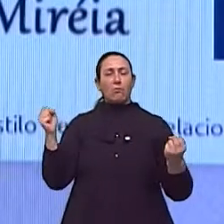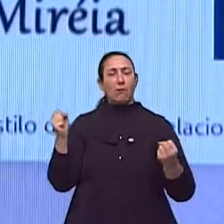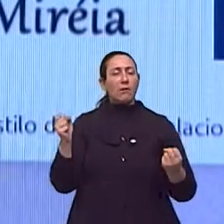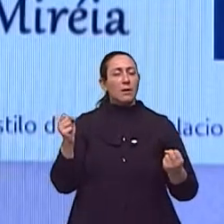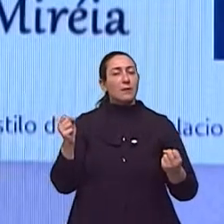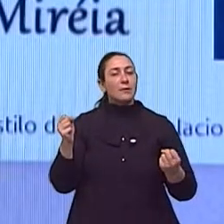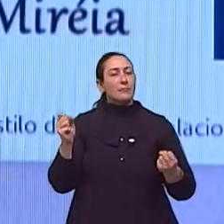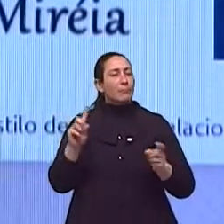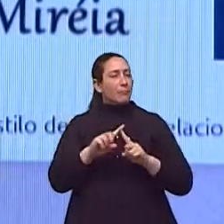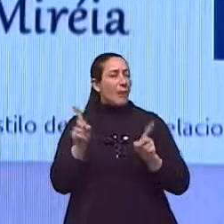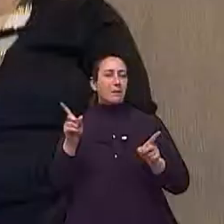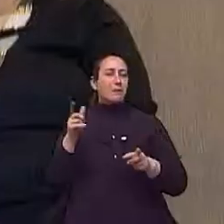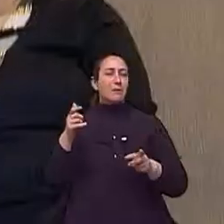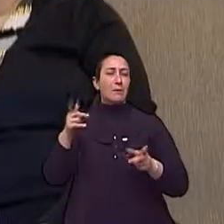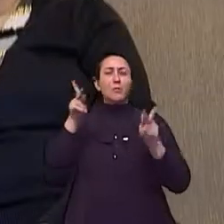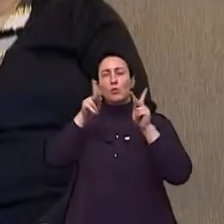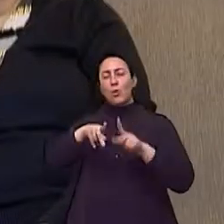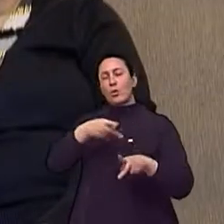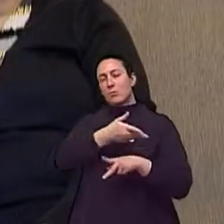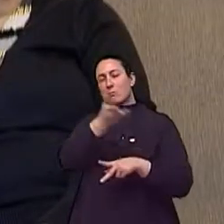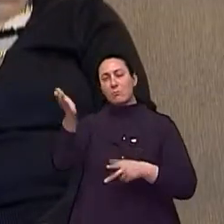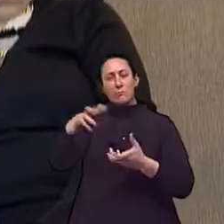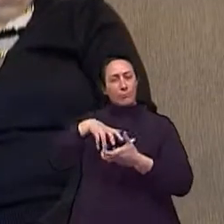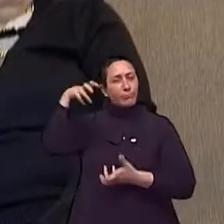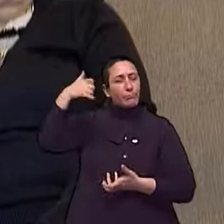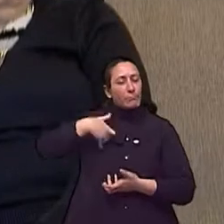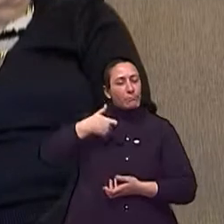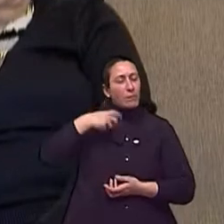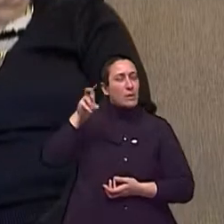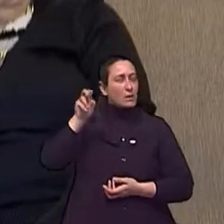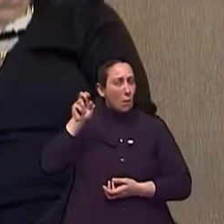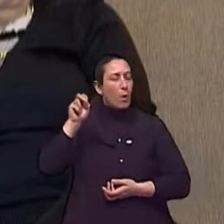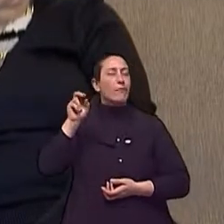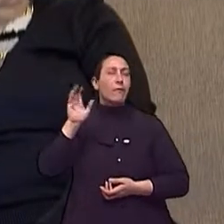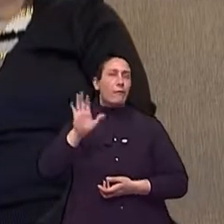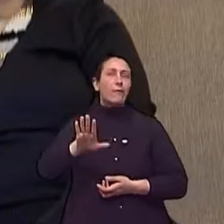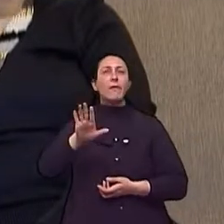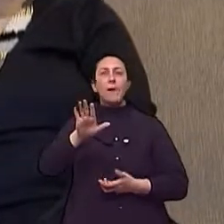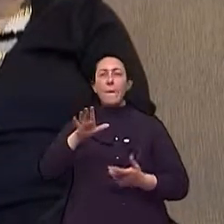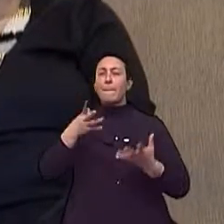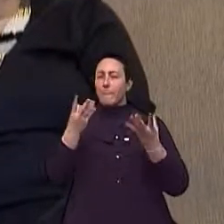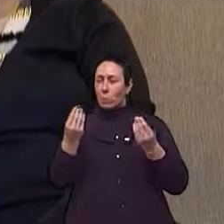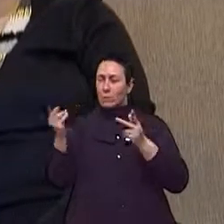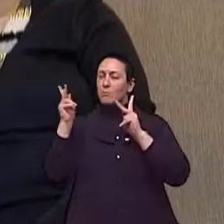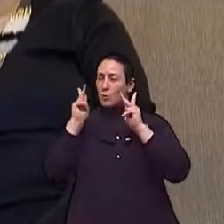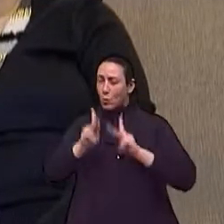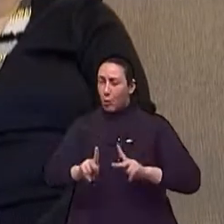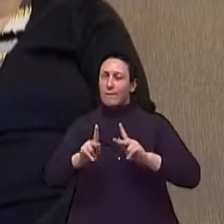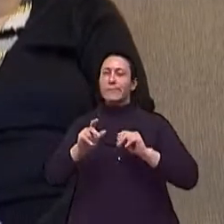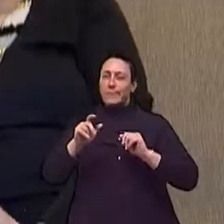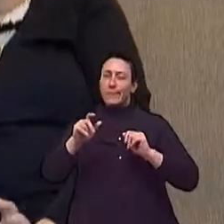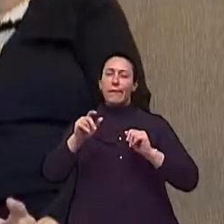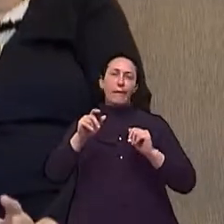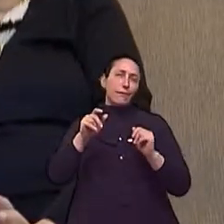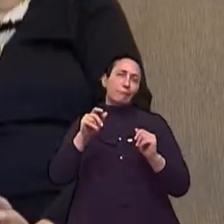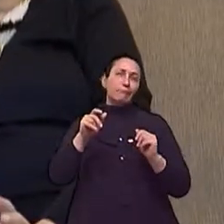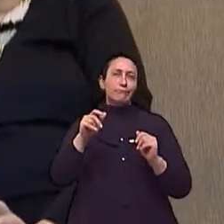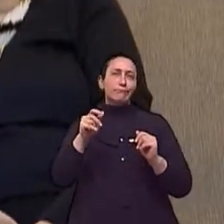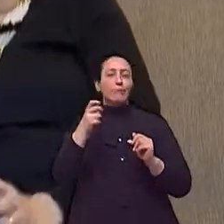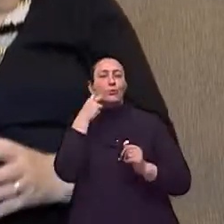de mais de 50 anos eu acredito assim ó muitas muita gente é tímida muita gente